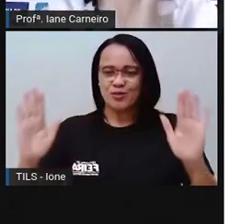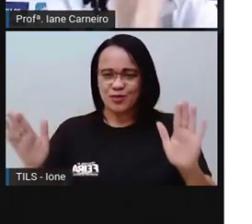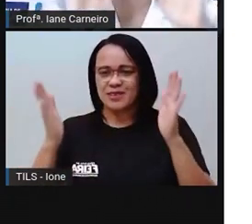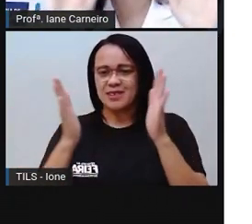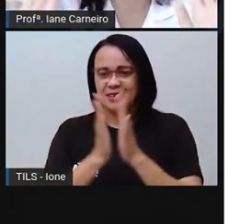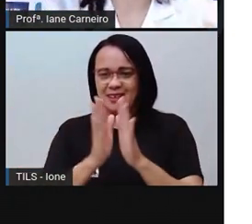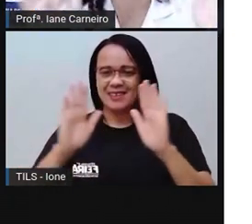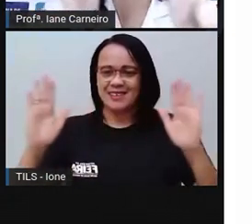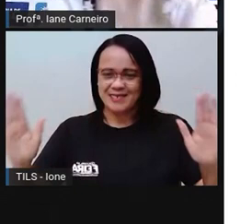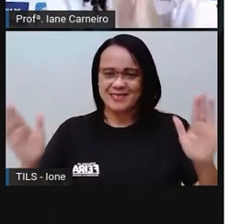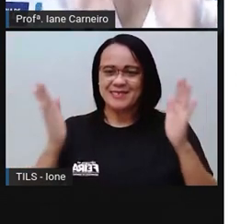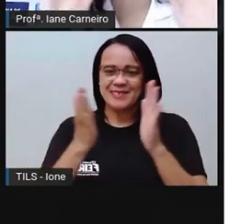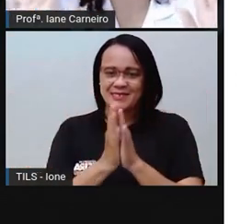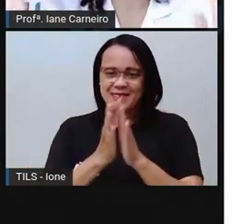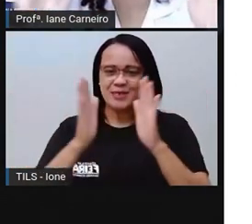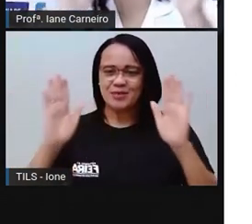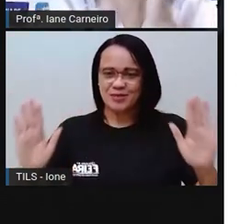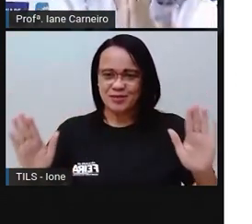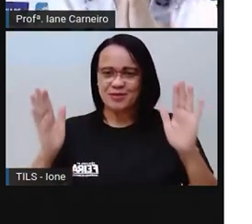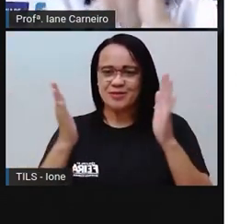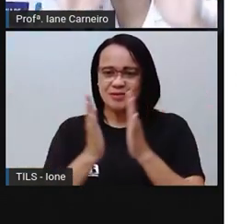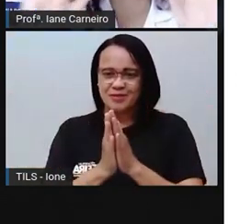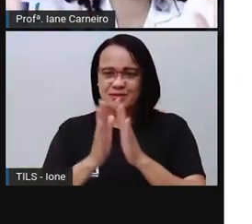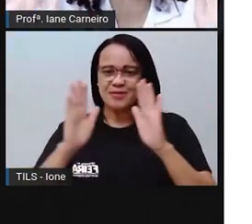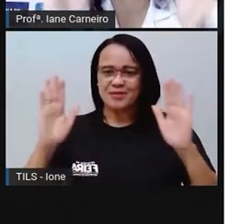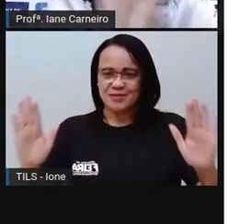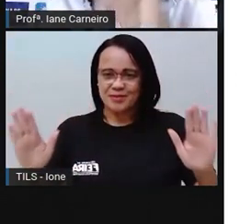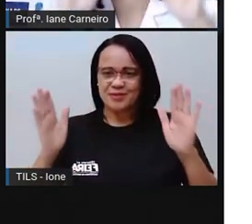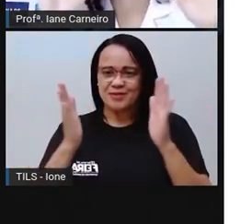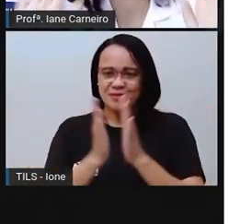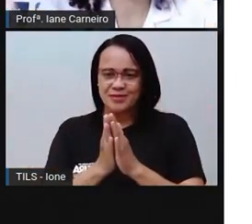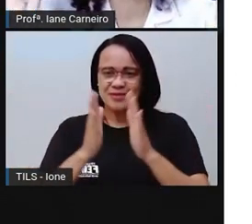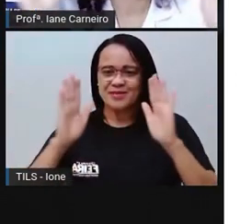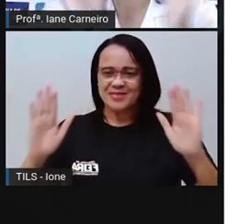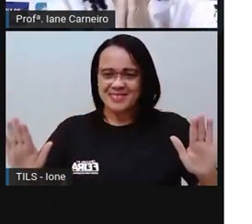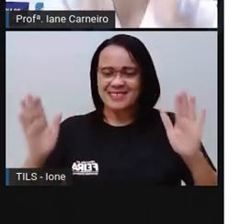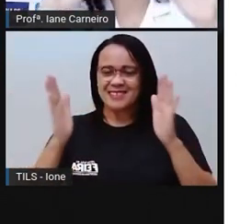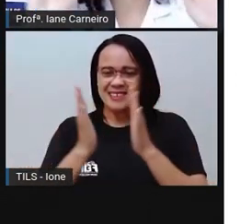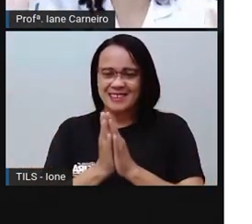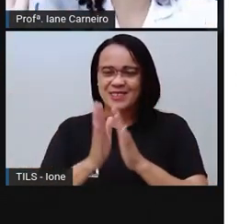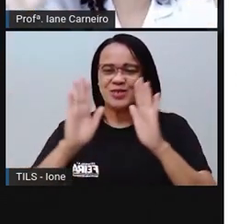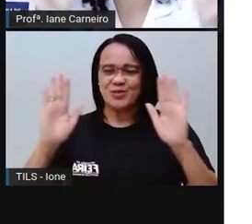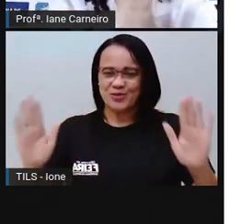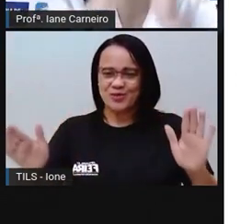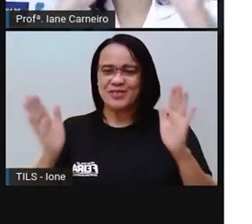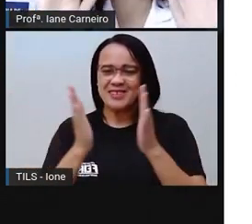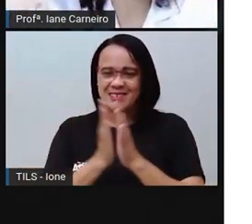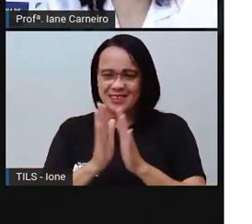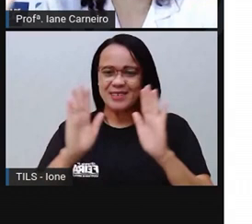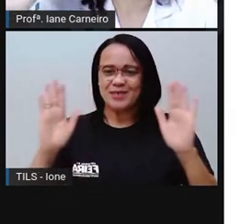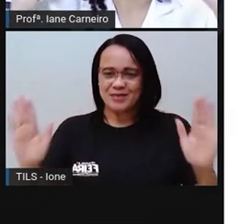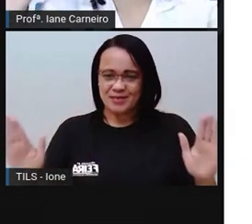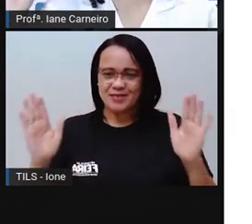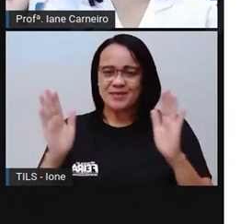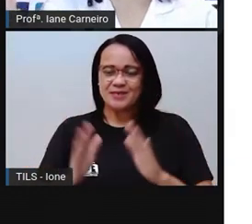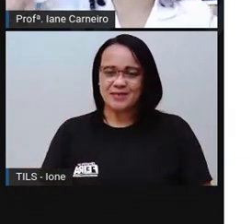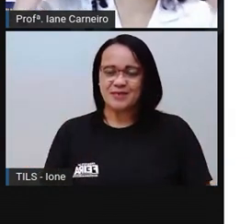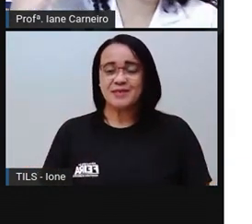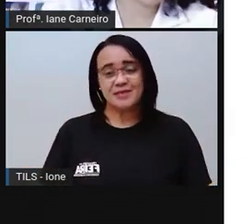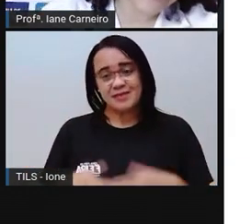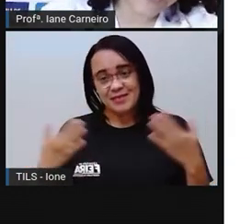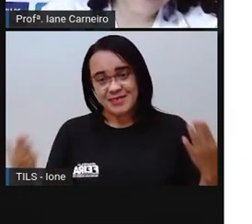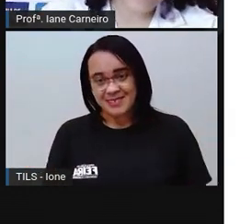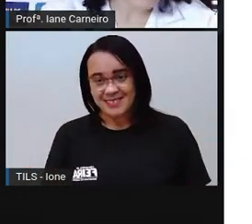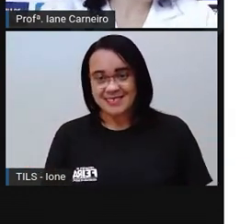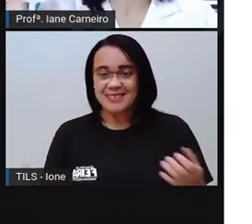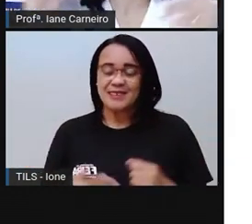saiu foi ela. Puxa o rabo, tapa o furo do pneu, quem saiu fui eu. E aí você, na